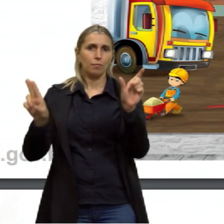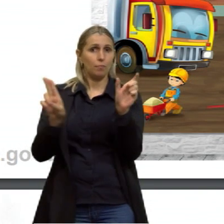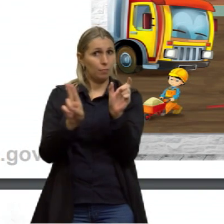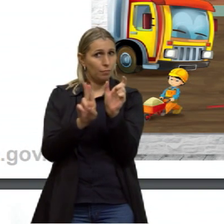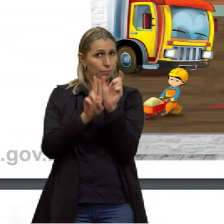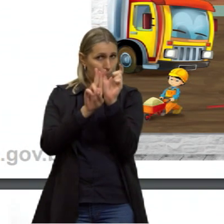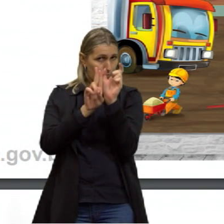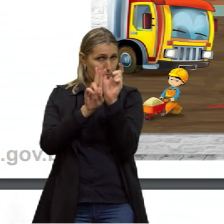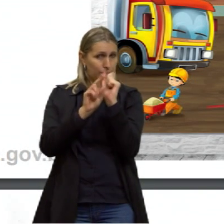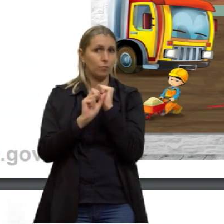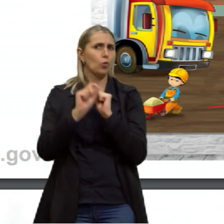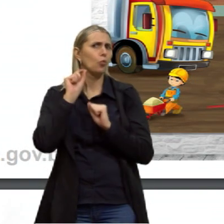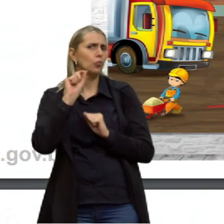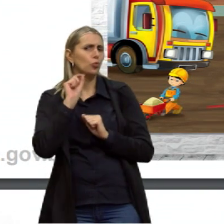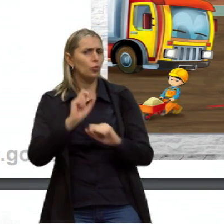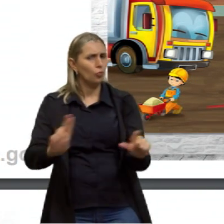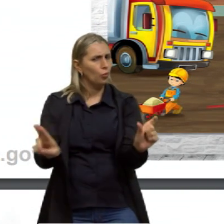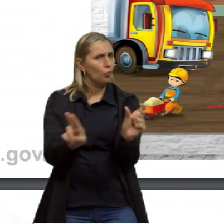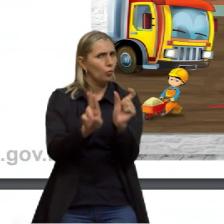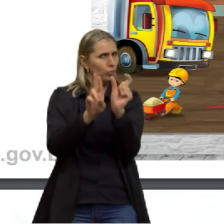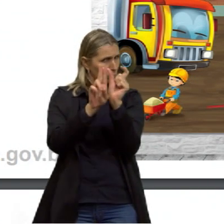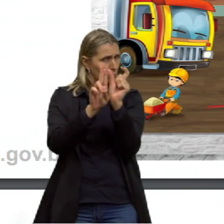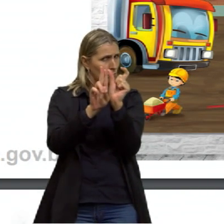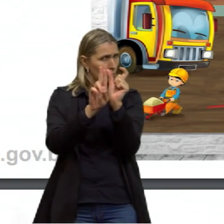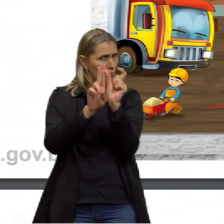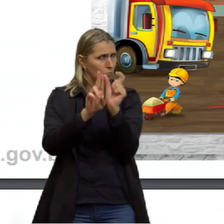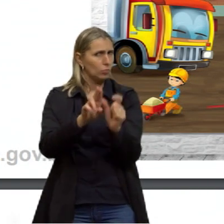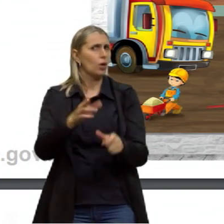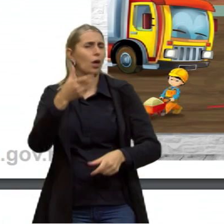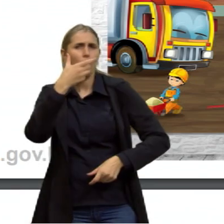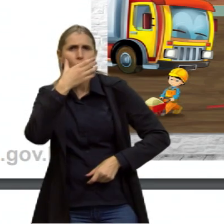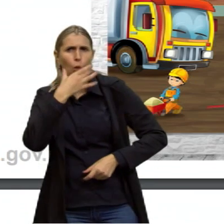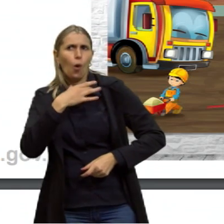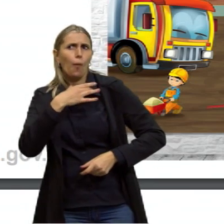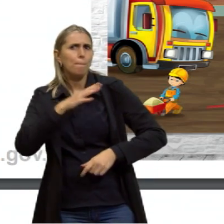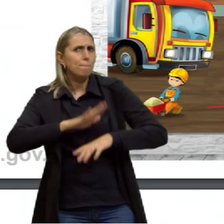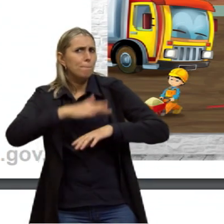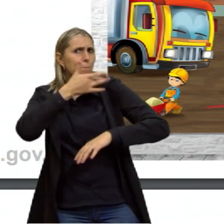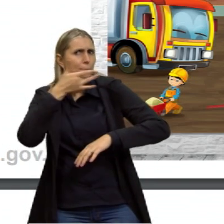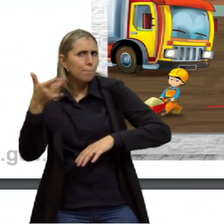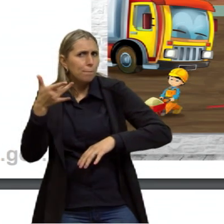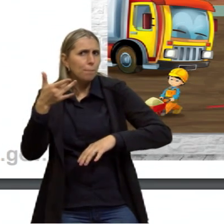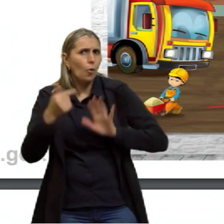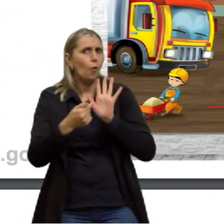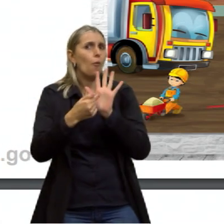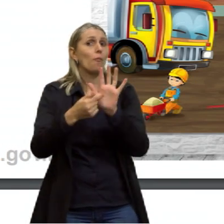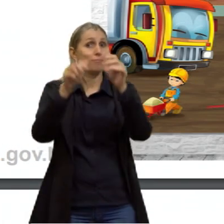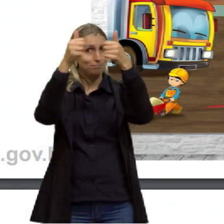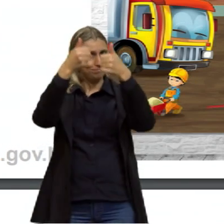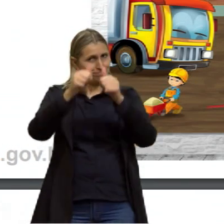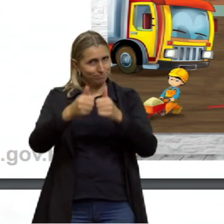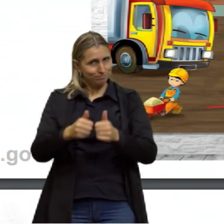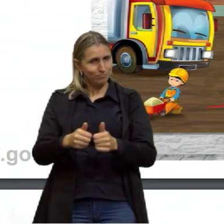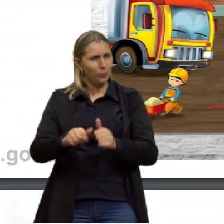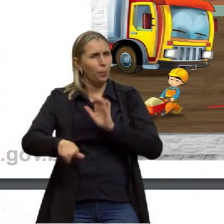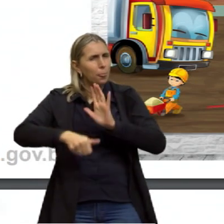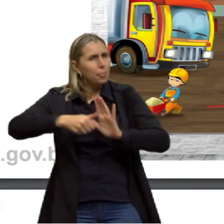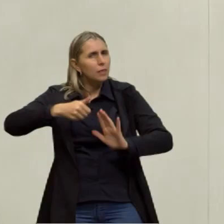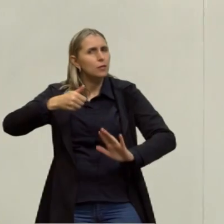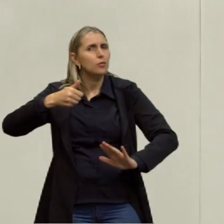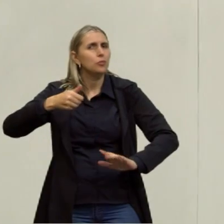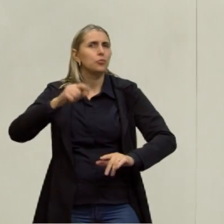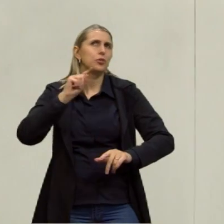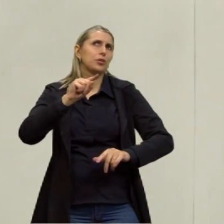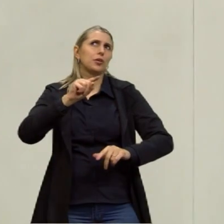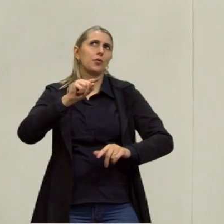substantivos o que são substantivos eu achei mais fácil mostrar para vocês através de imagens melhor